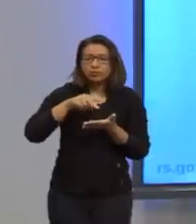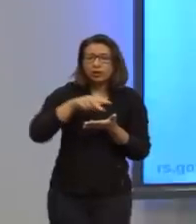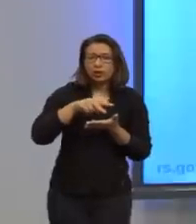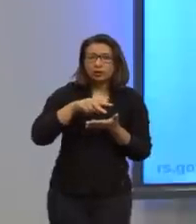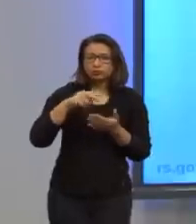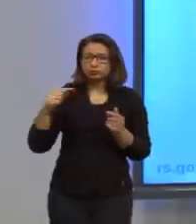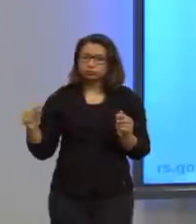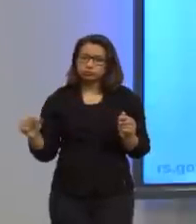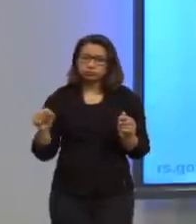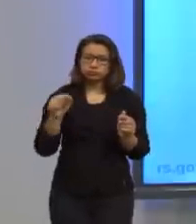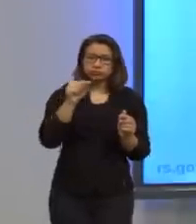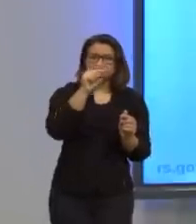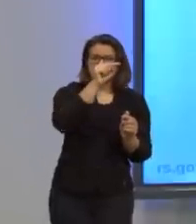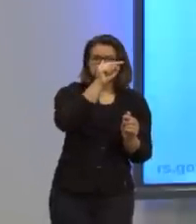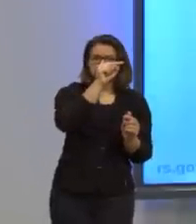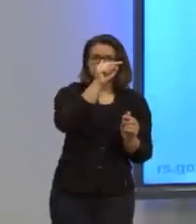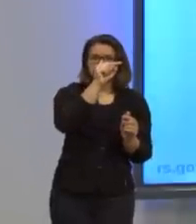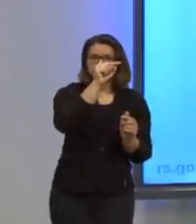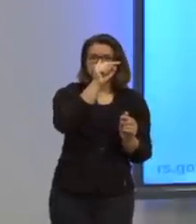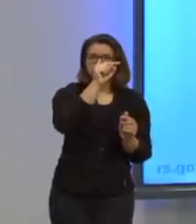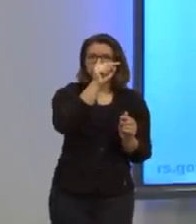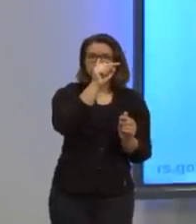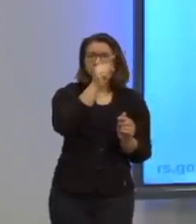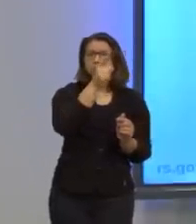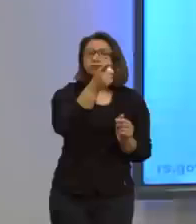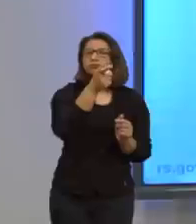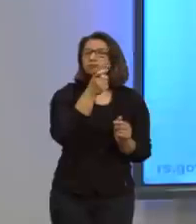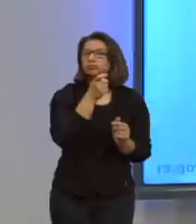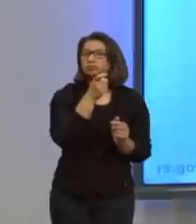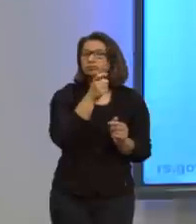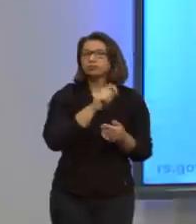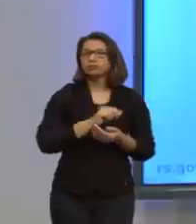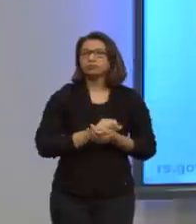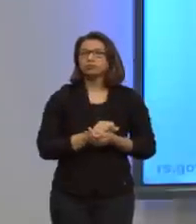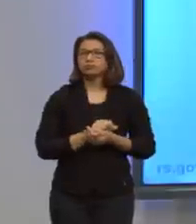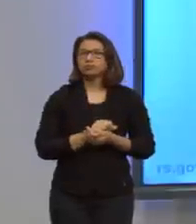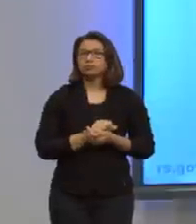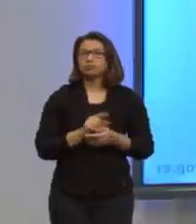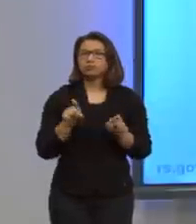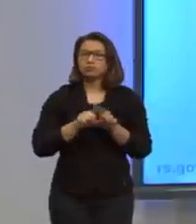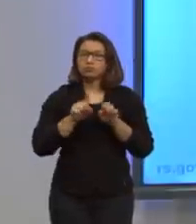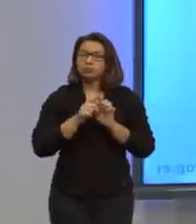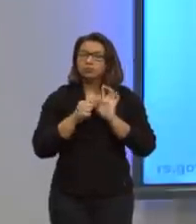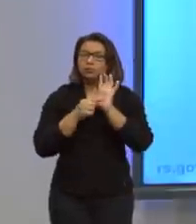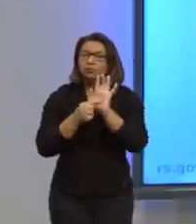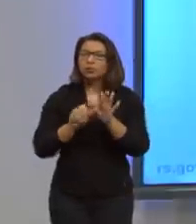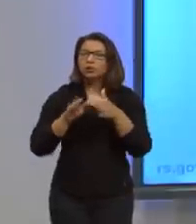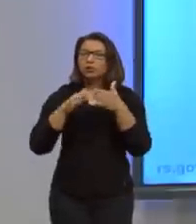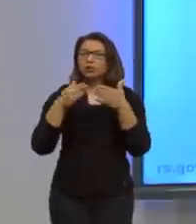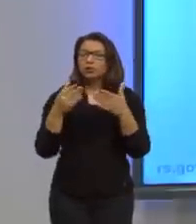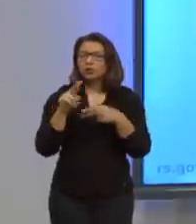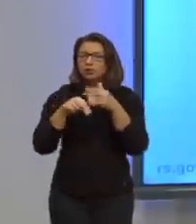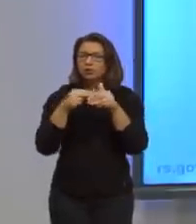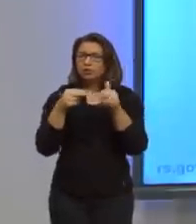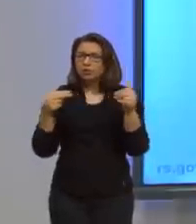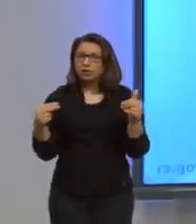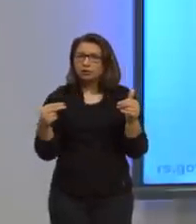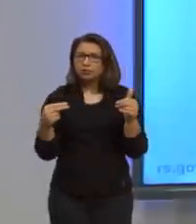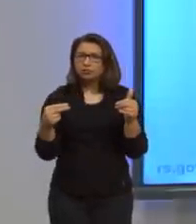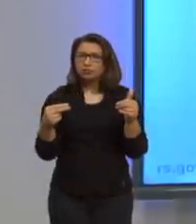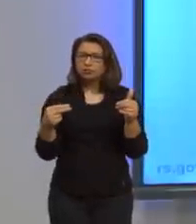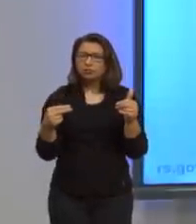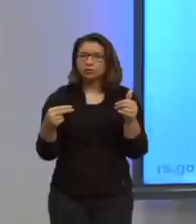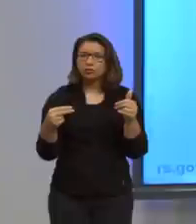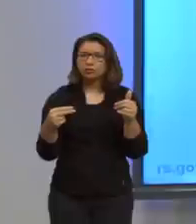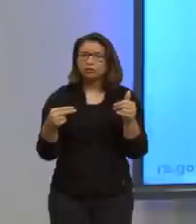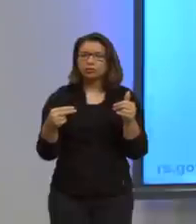é. E vejam que a questão veio presente, né? Qual é o presente? Esse modelo matemático ali